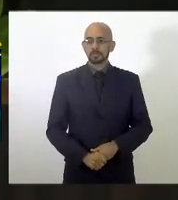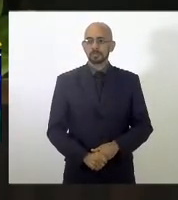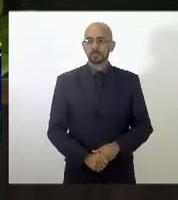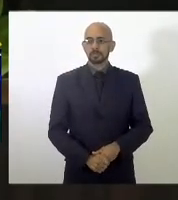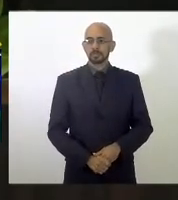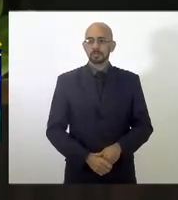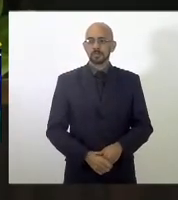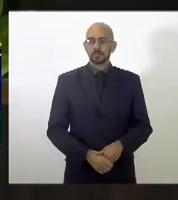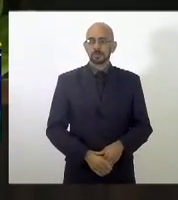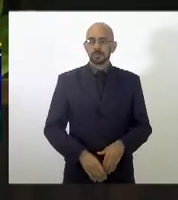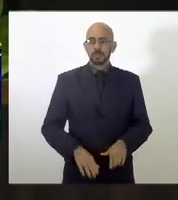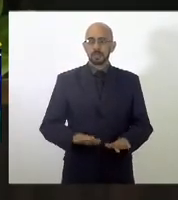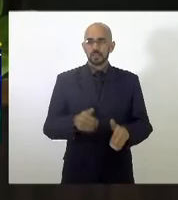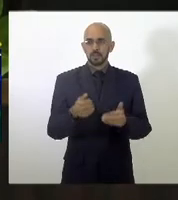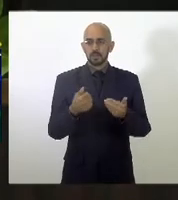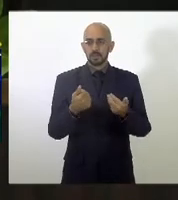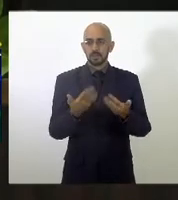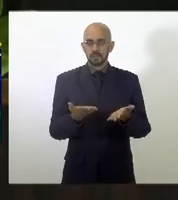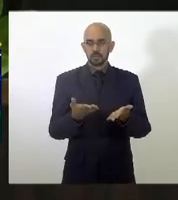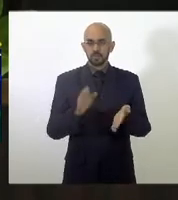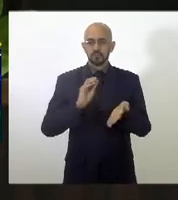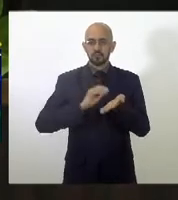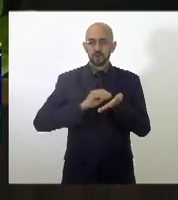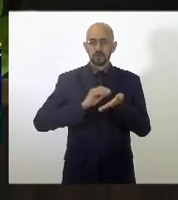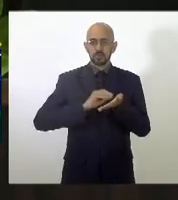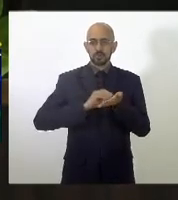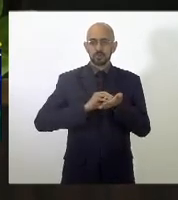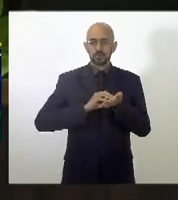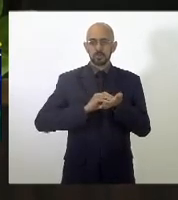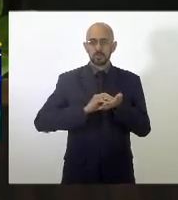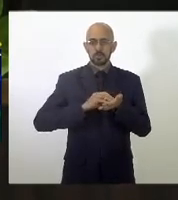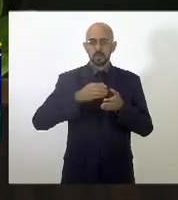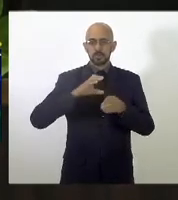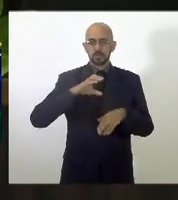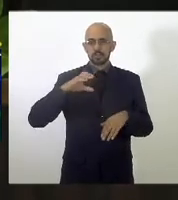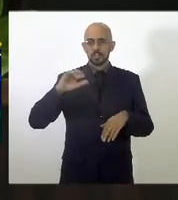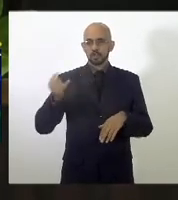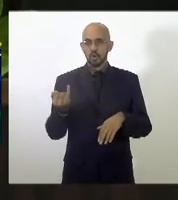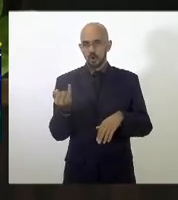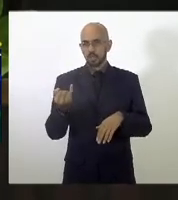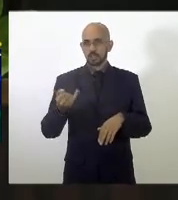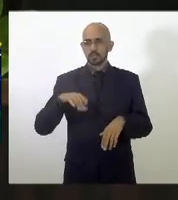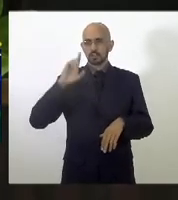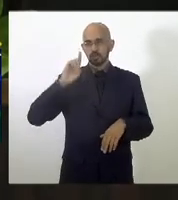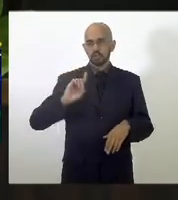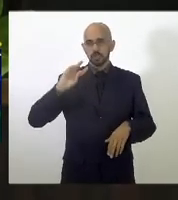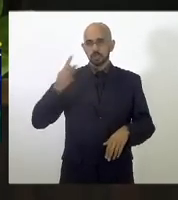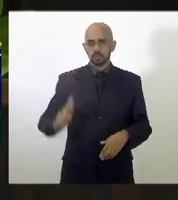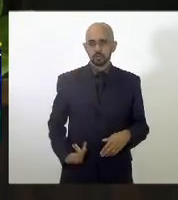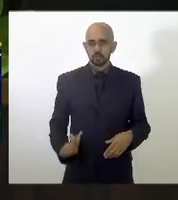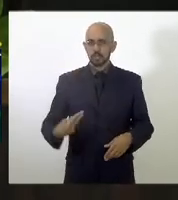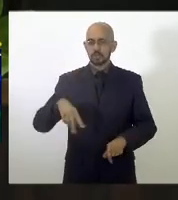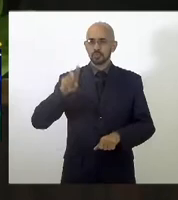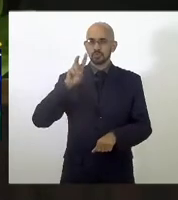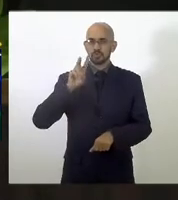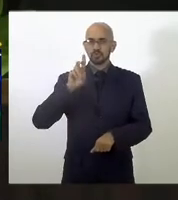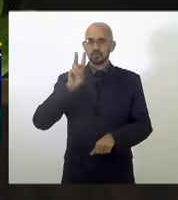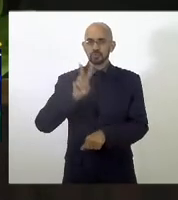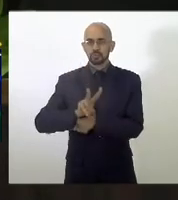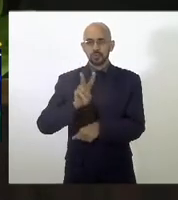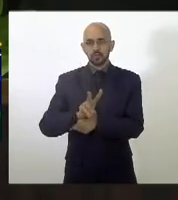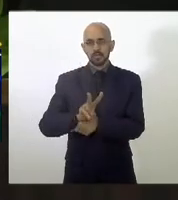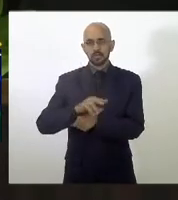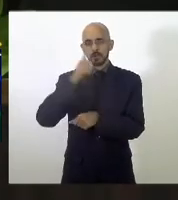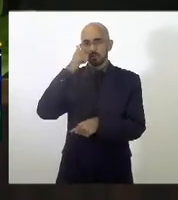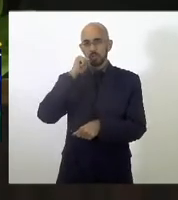pendendo de pareceres das comissões de Constituição e Justiça, de Defesa dos Direitos da Mulher, de Humanos, Defesa do Direito da Mulher, de Combate às